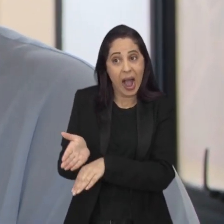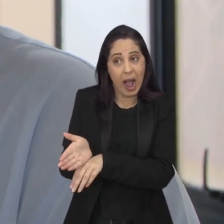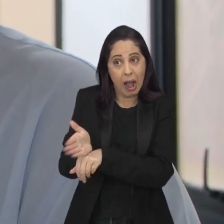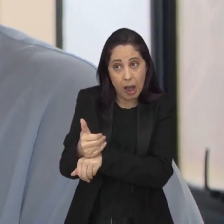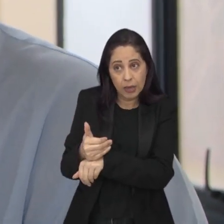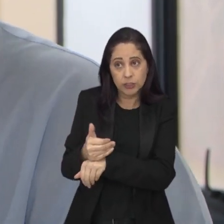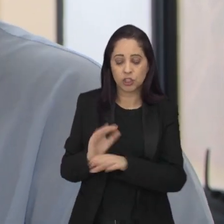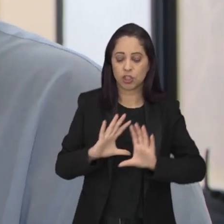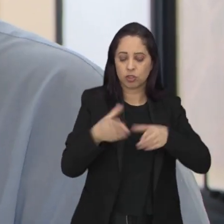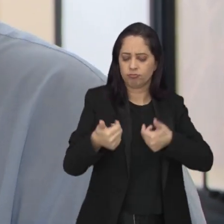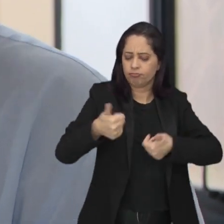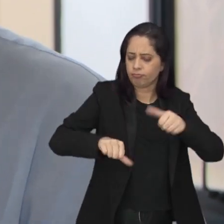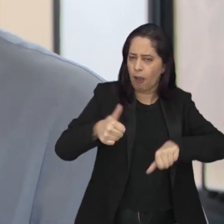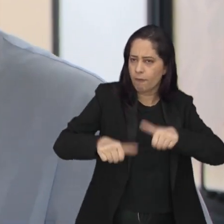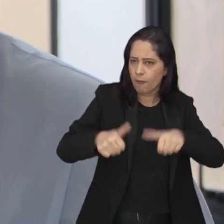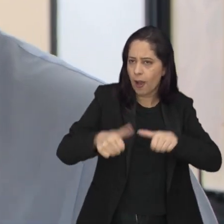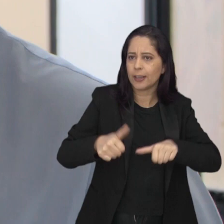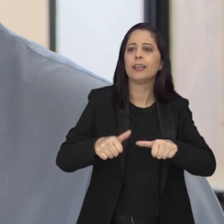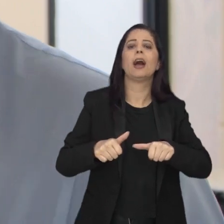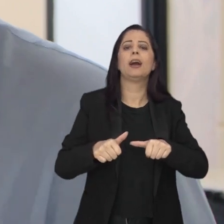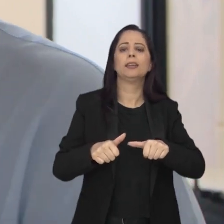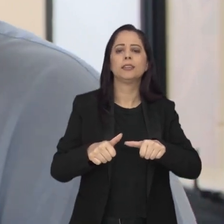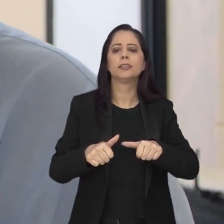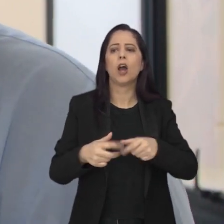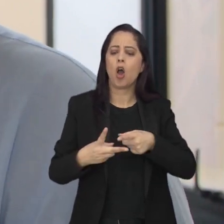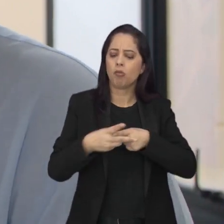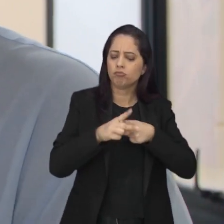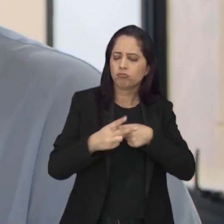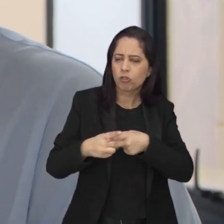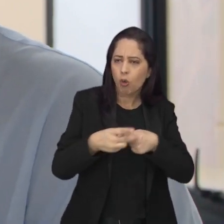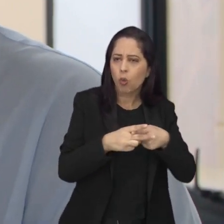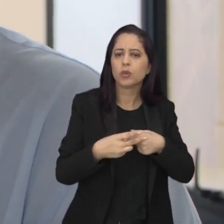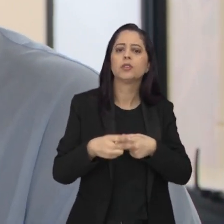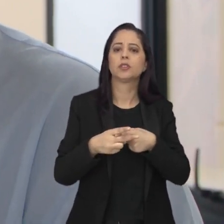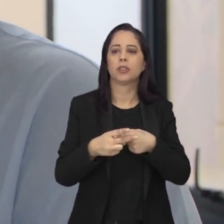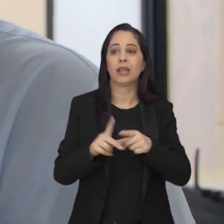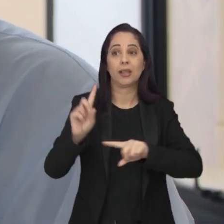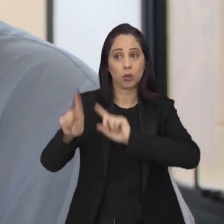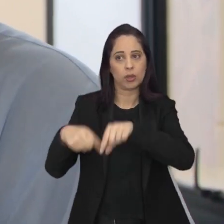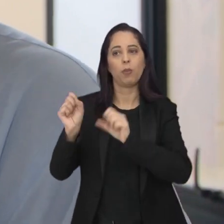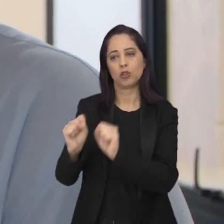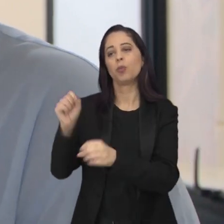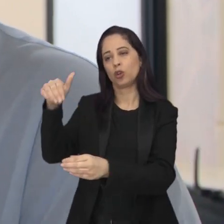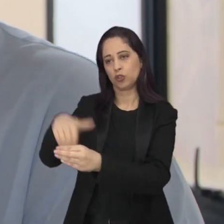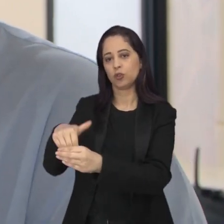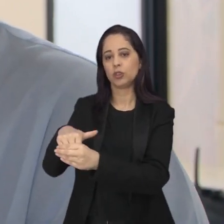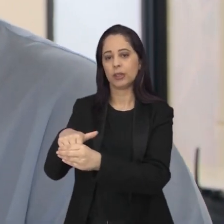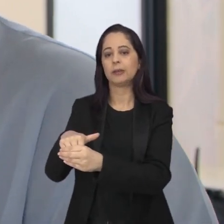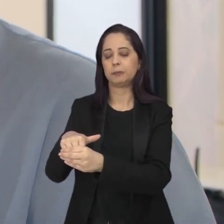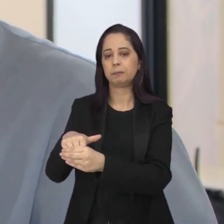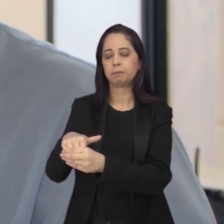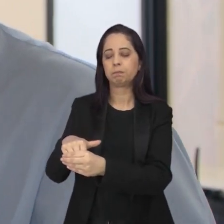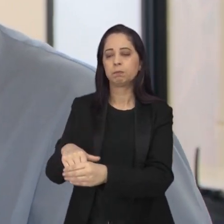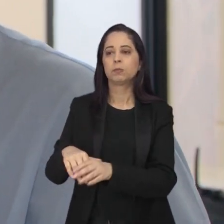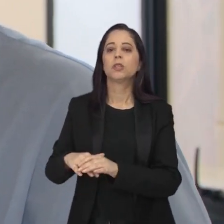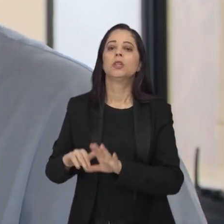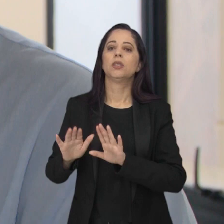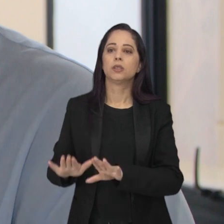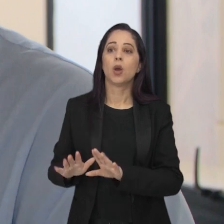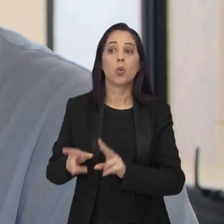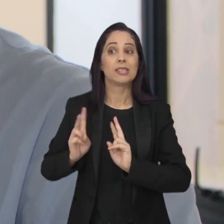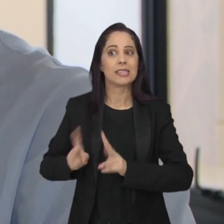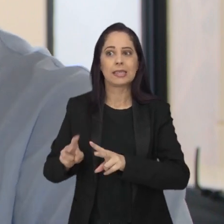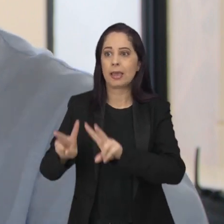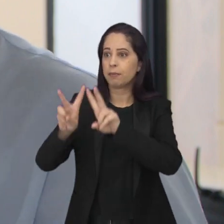nossa comissão, são analisadas, apreciadas, melhoradas pela nossa comissão antes de ser votada no plenário. Então, principalmente, o